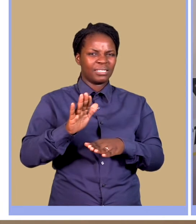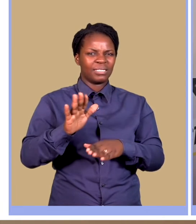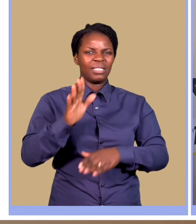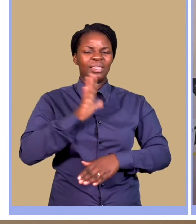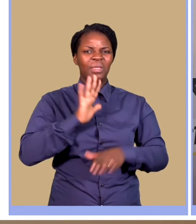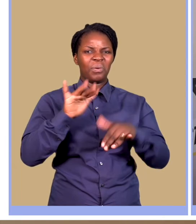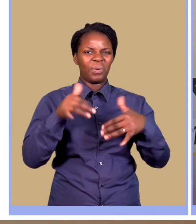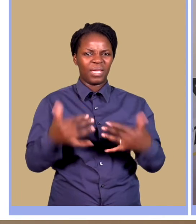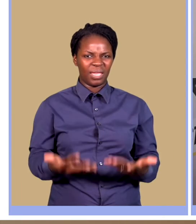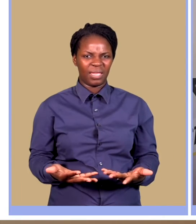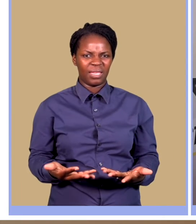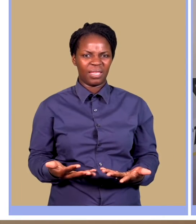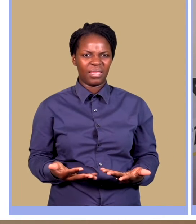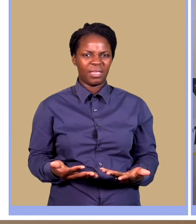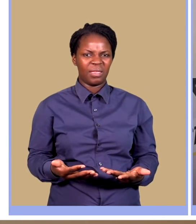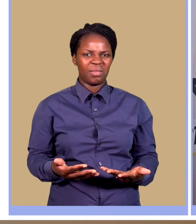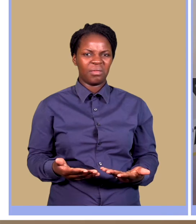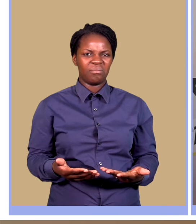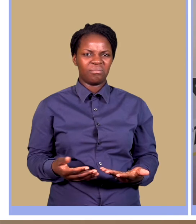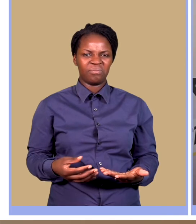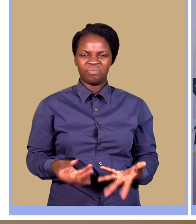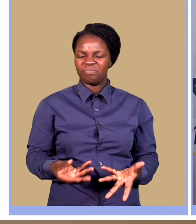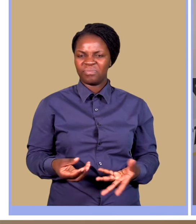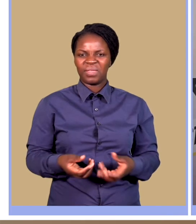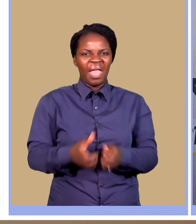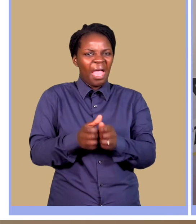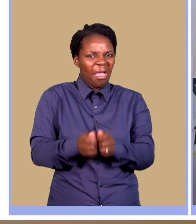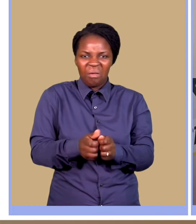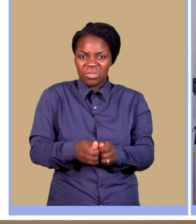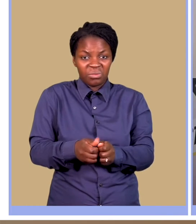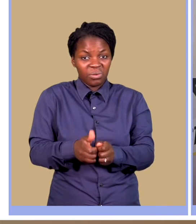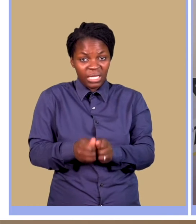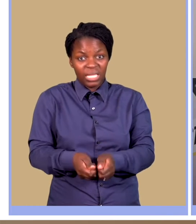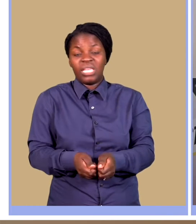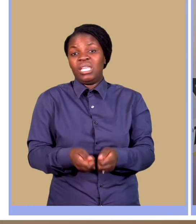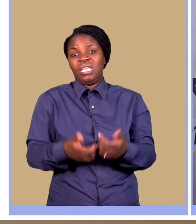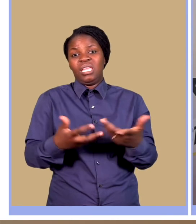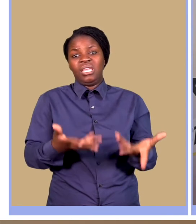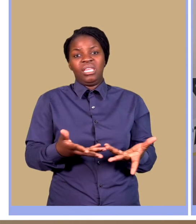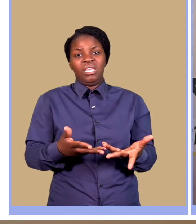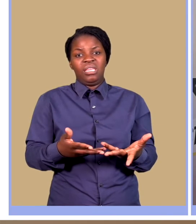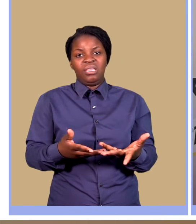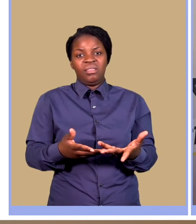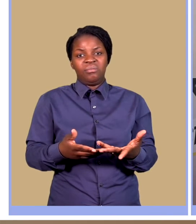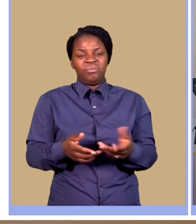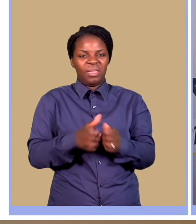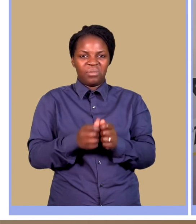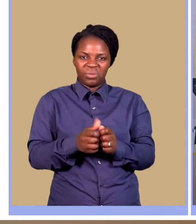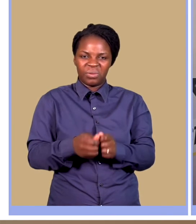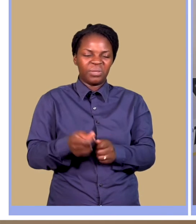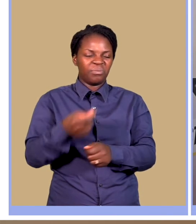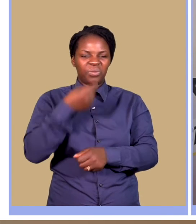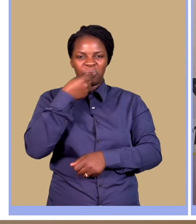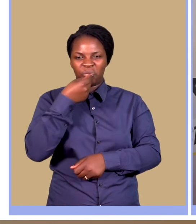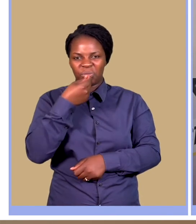falar nas terminais de chapa, onde consome-se muitas bolachas, pipocas ou esse tipo de resíduo. Então são os tipos